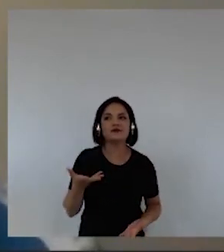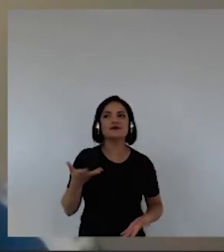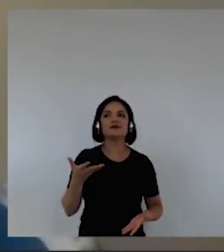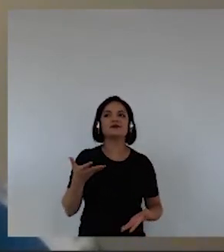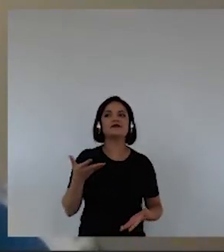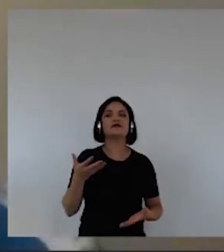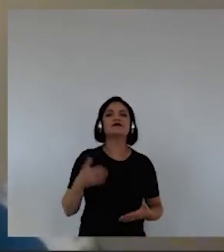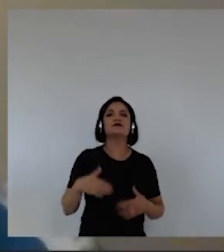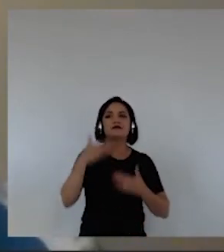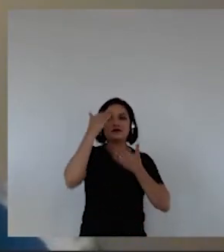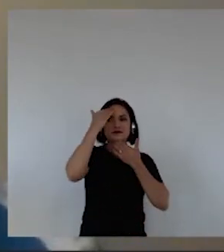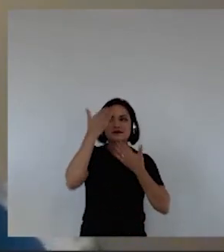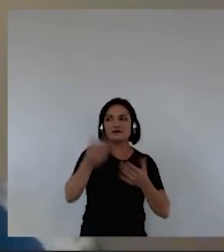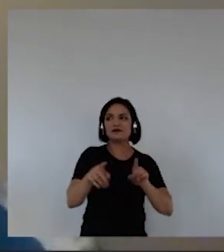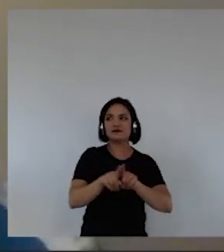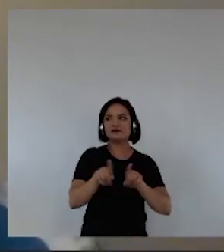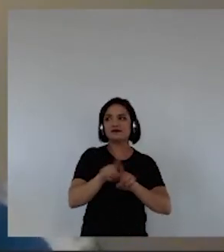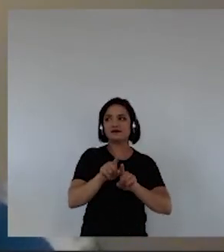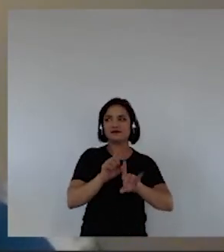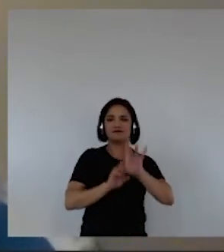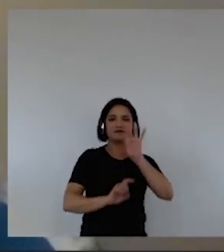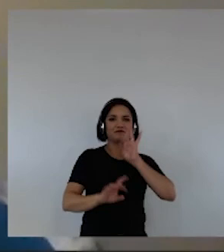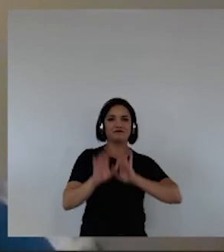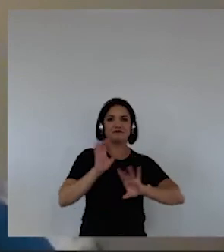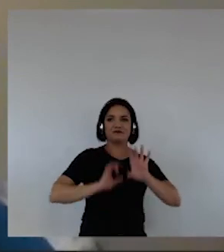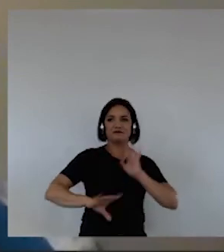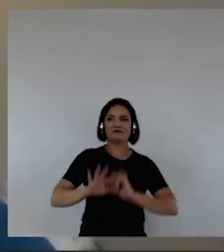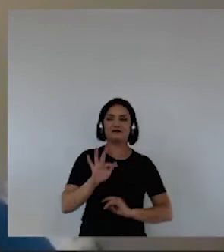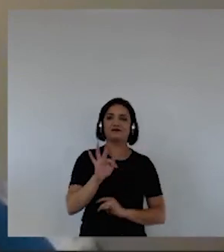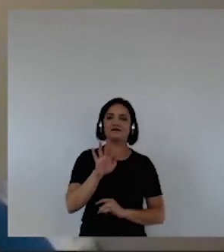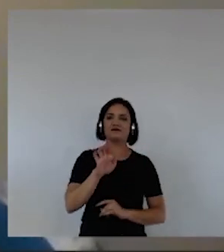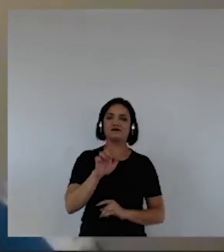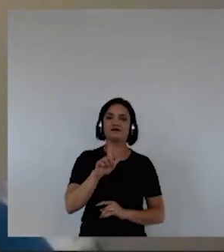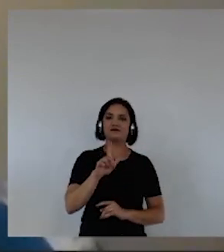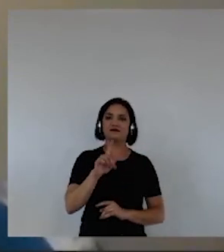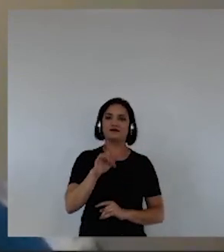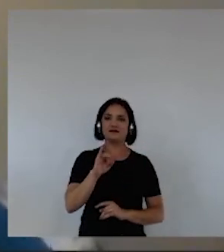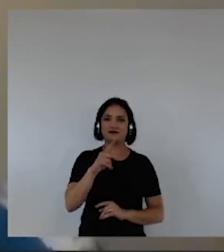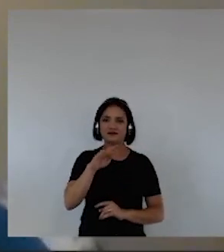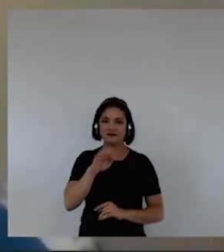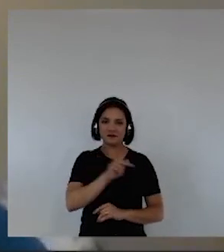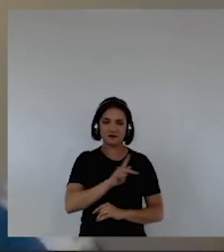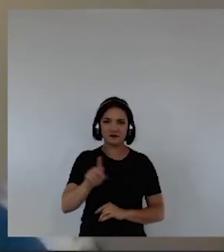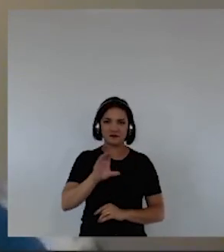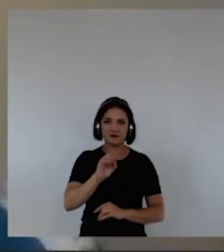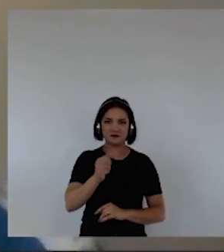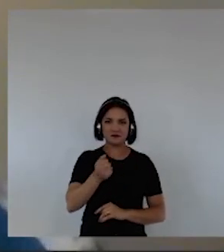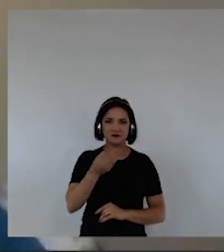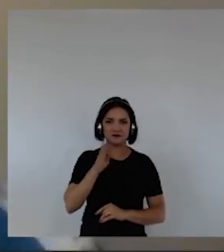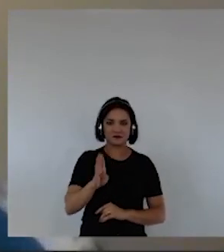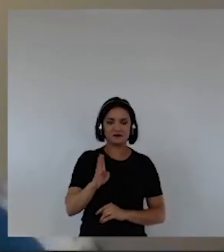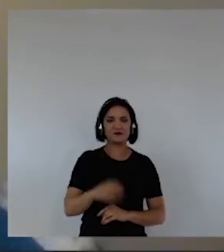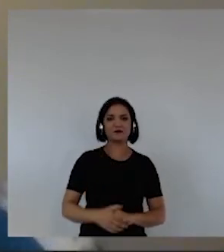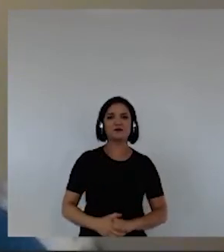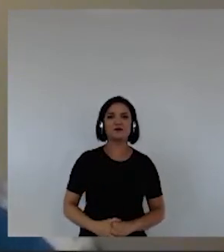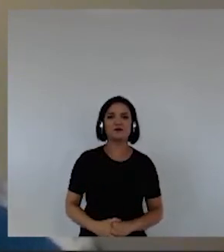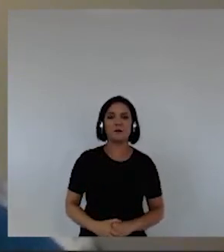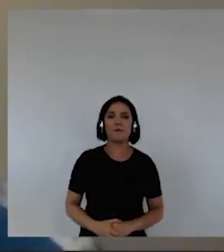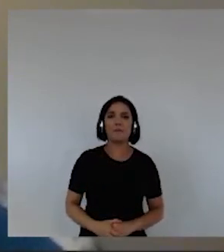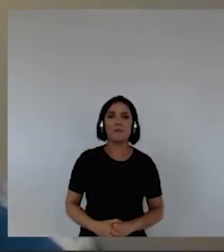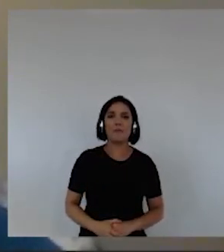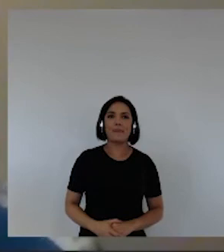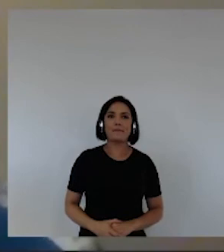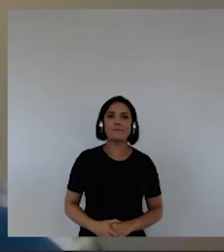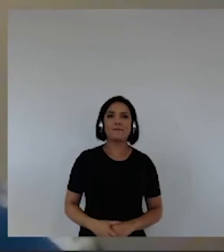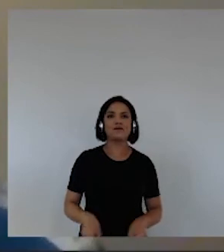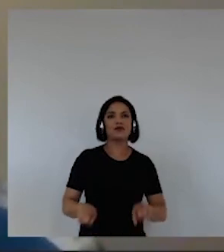ouvintes. Agradeço especialmente ao Felipe Santa Cruz, doutor Felipe Santa Cruz, presidente da Ordem dos Advogados do Brasil, e